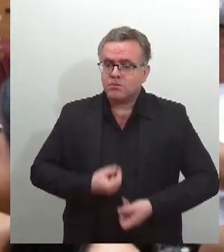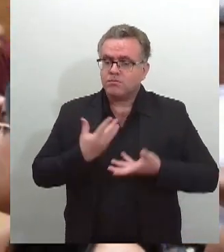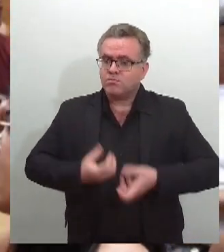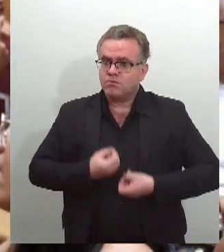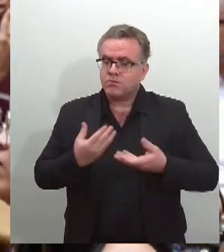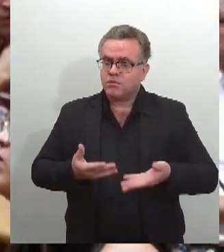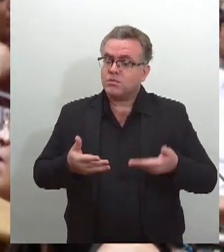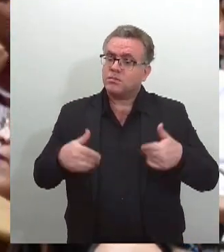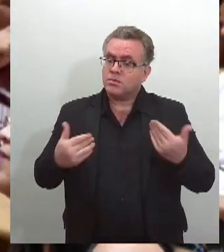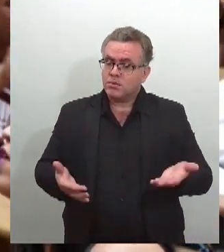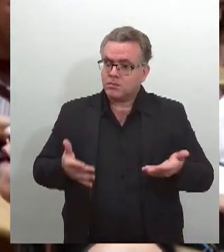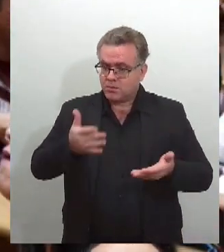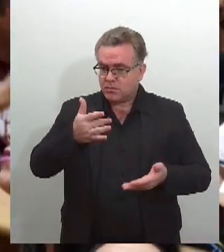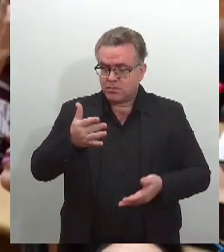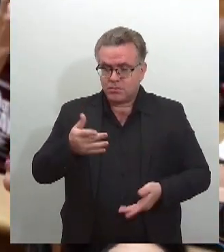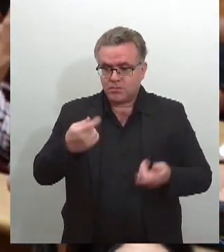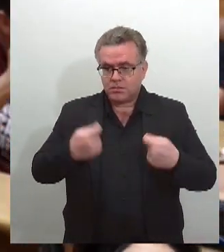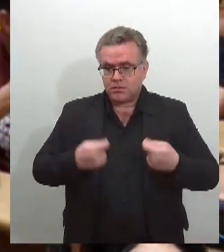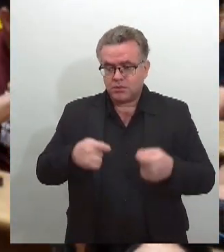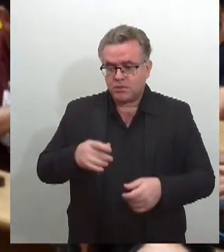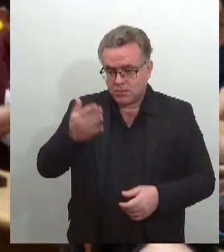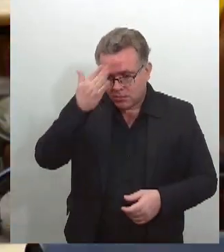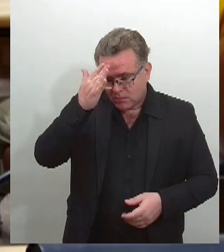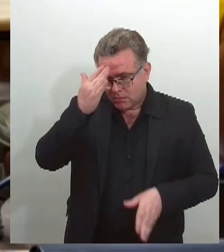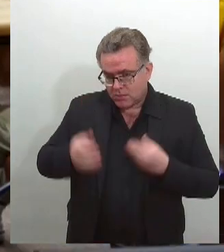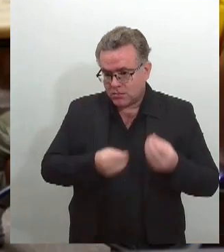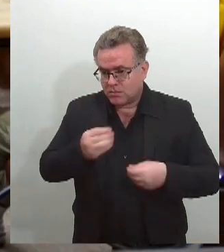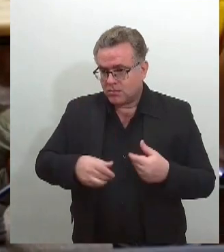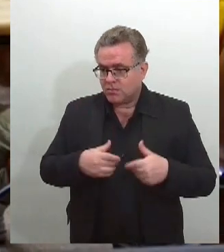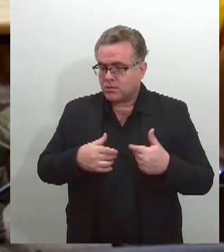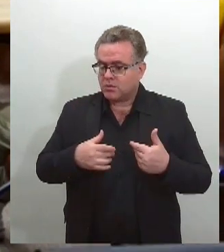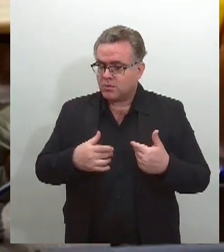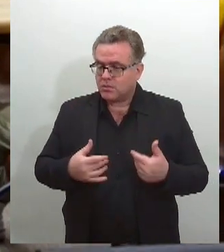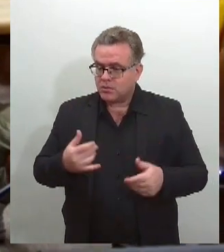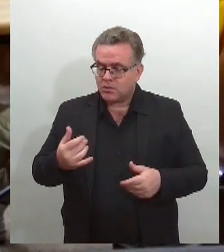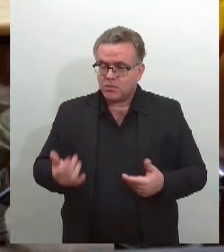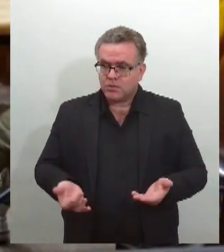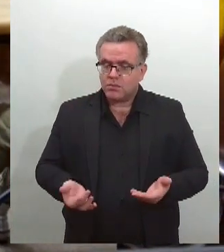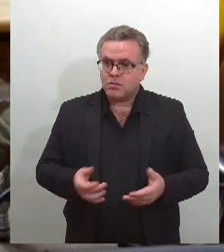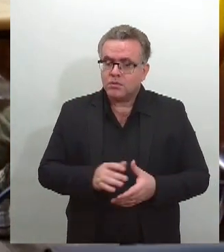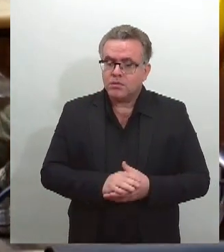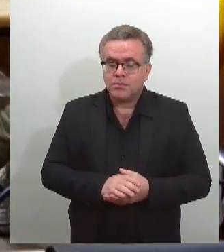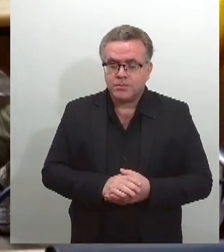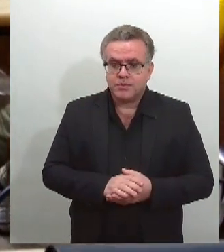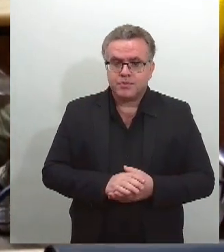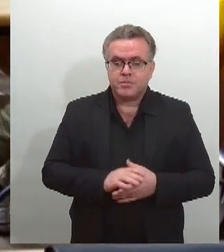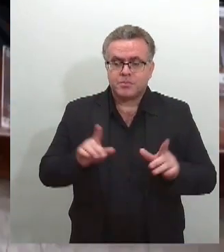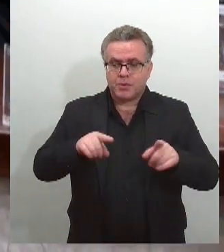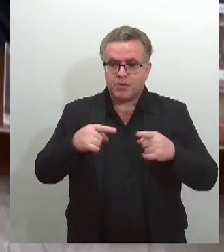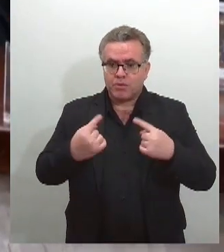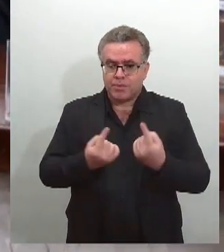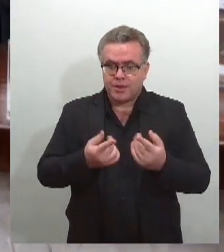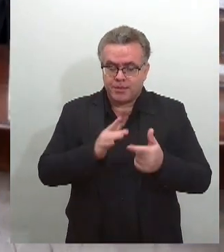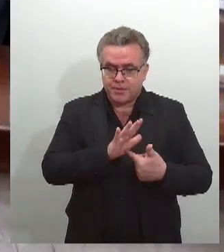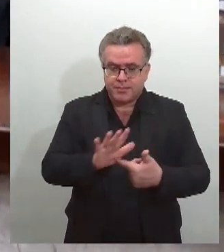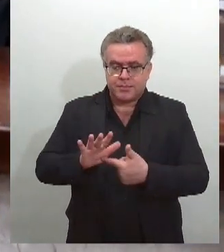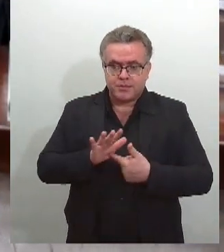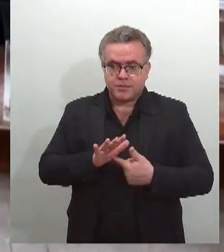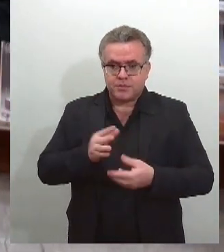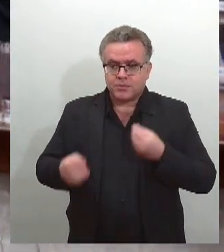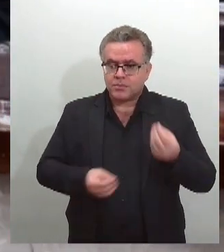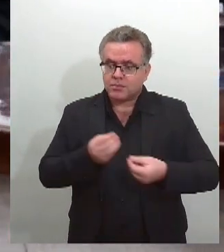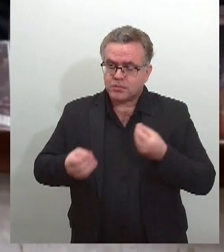gente poder aprender essa comunicação, Libras. Durante a sessão também foi destacada a singularidade da comunicação